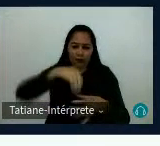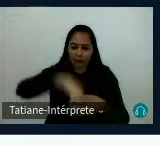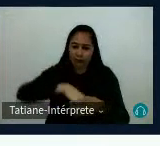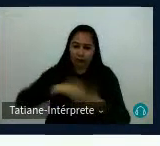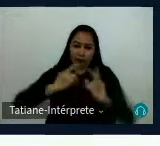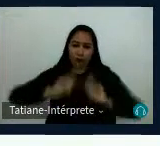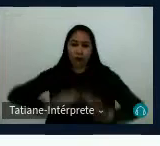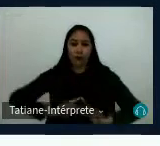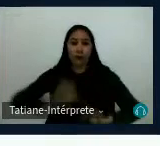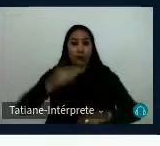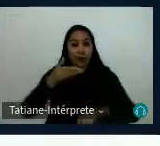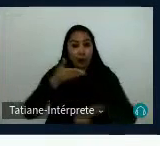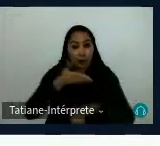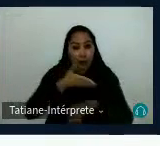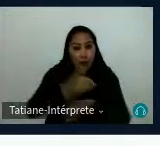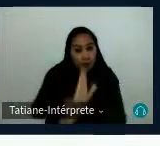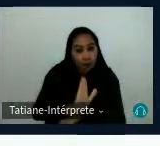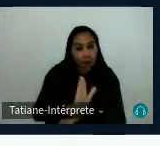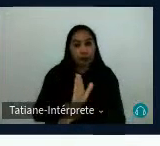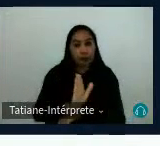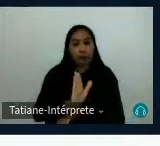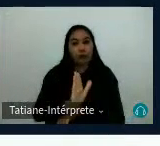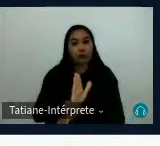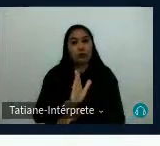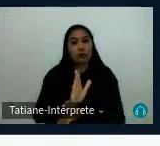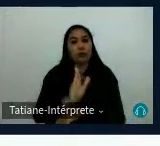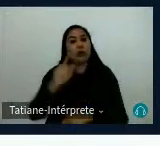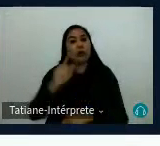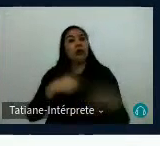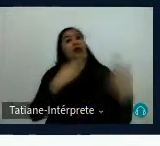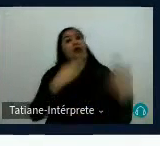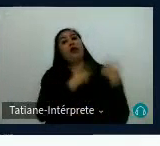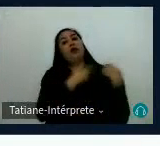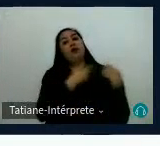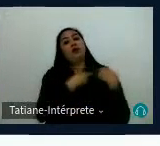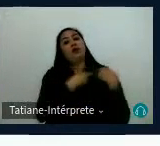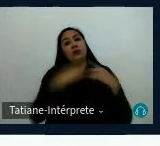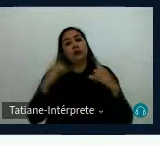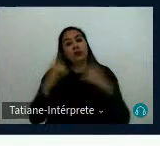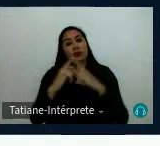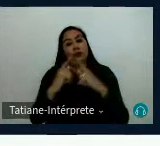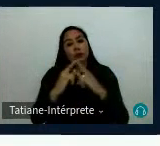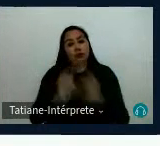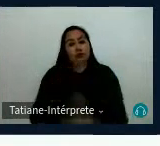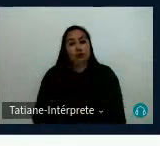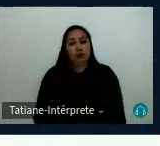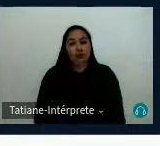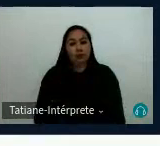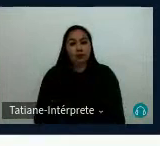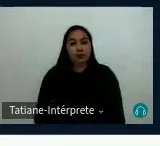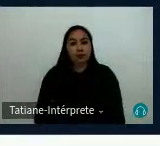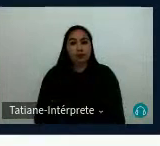passa passa a ser um compromisso institucional. Mas